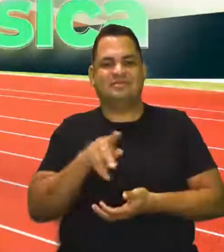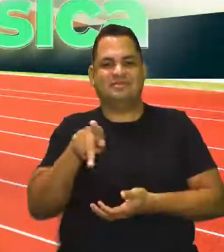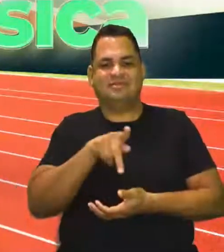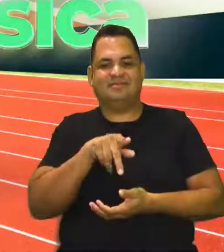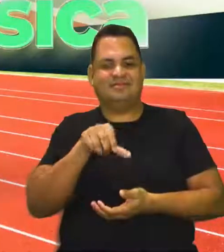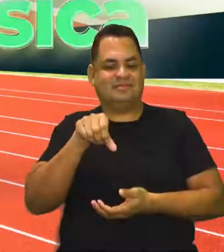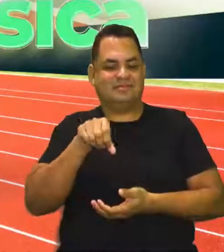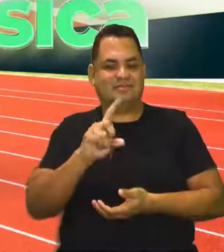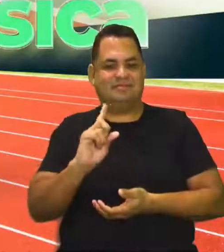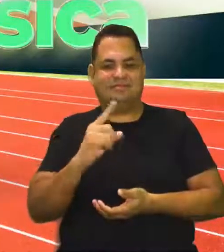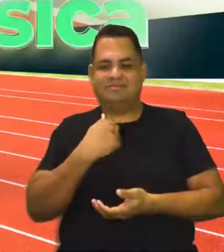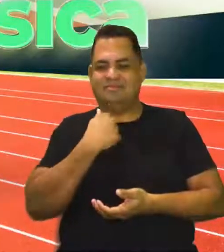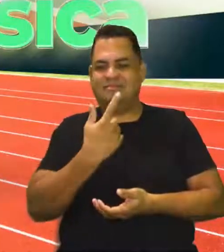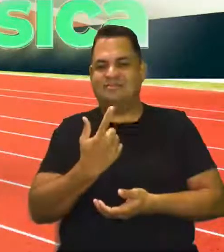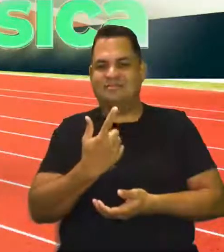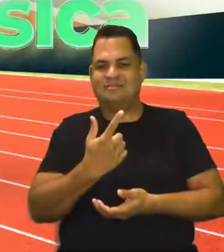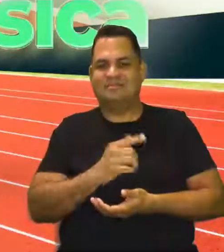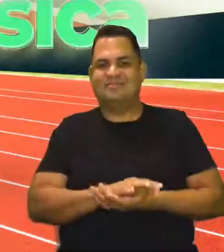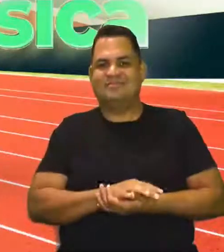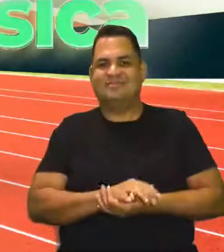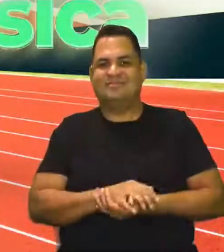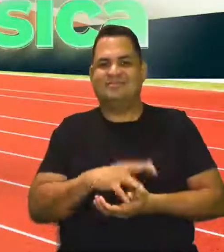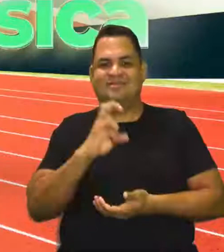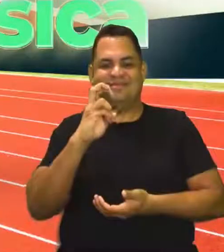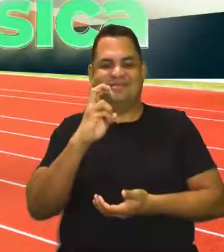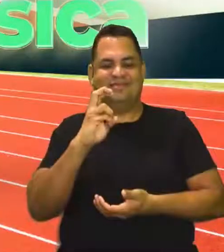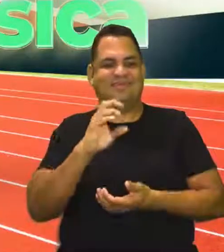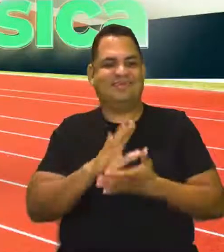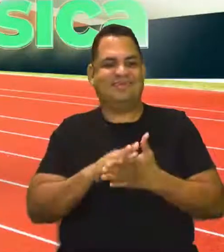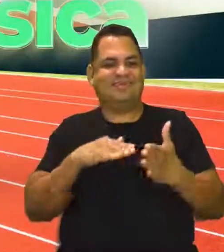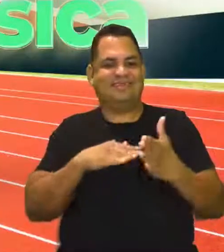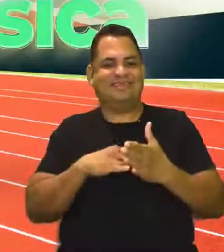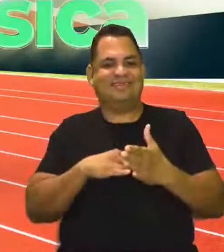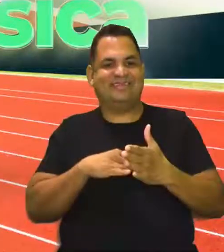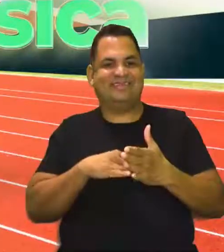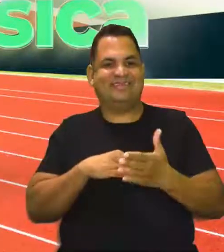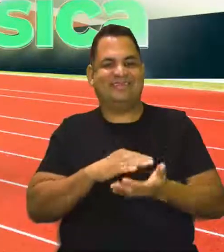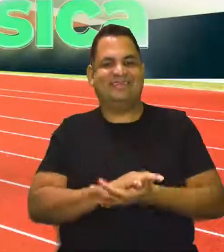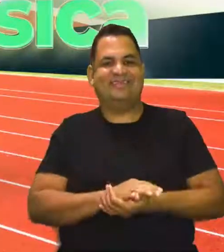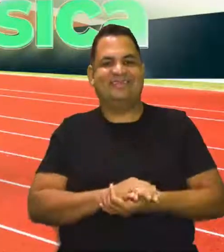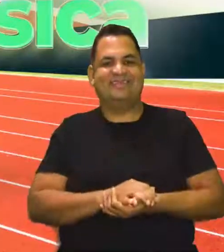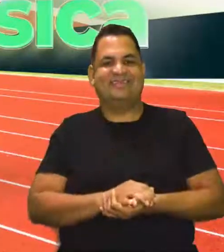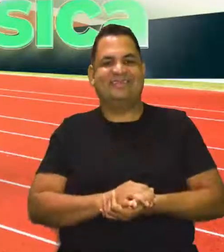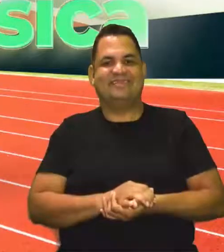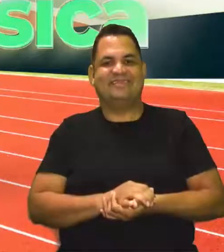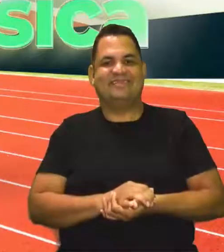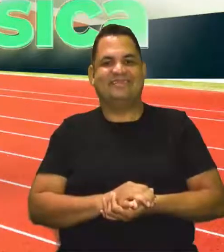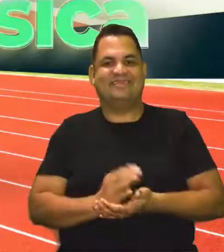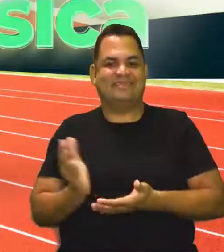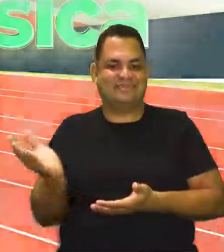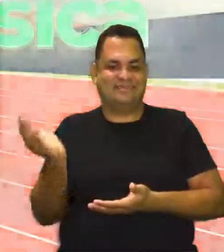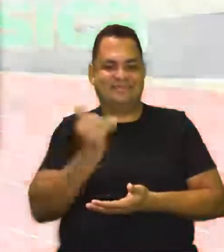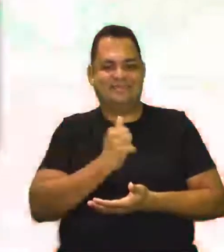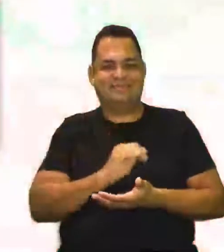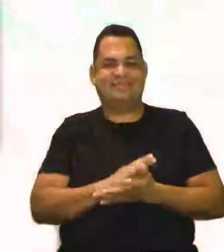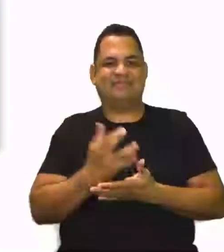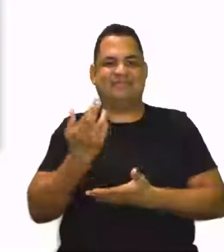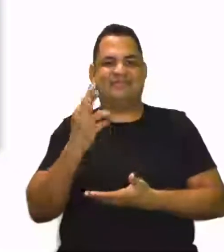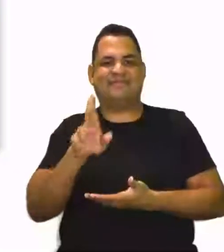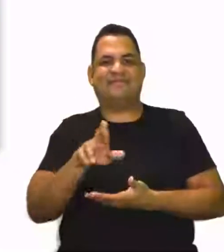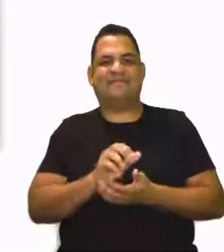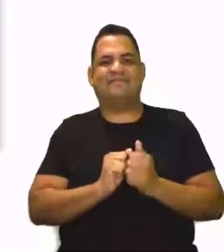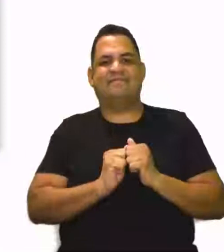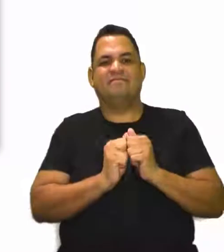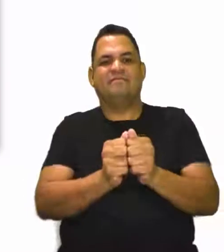9 não tem como não, porque a nota só é até 5, professora. Só vale 4, professora. Então vamos lá, gente, vamos recuperar.